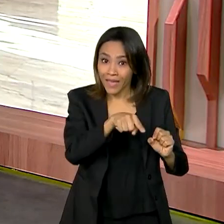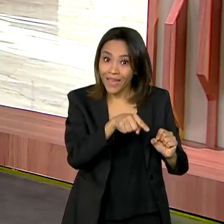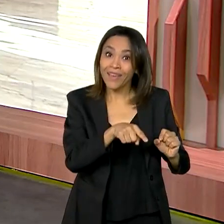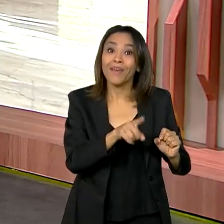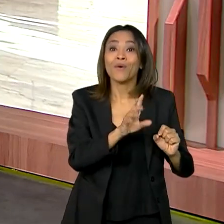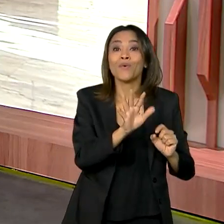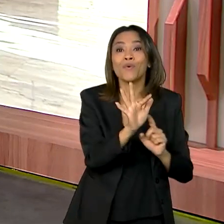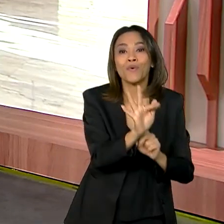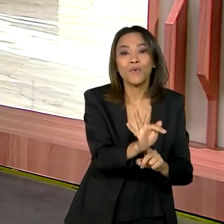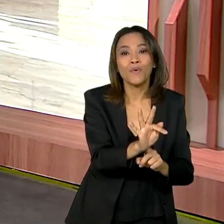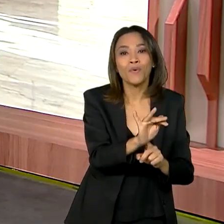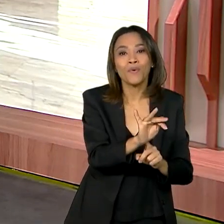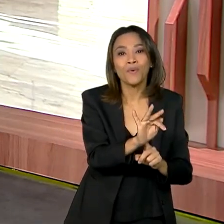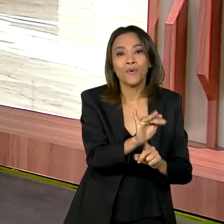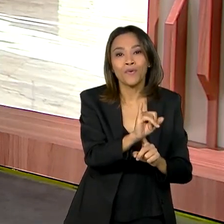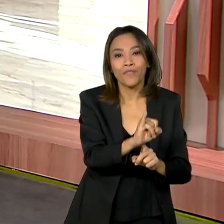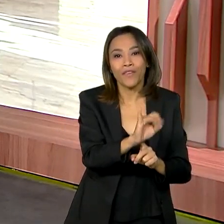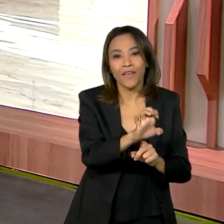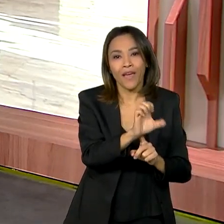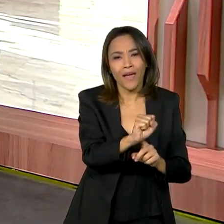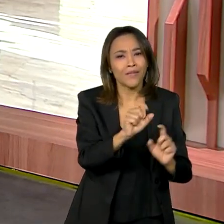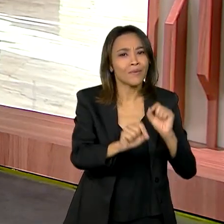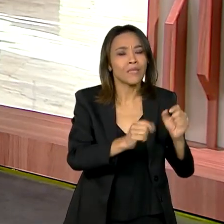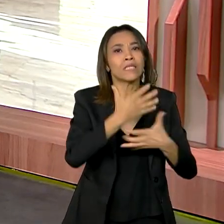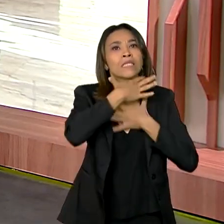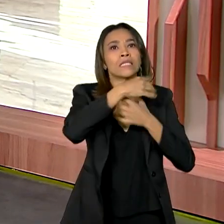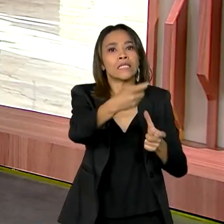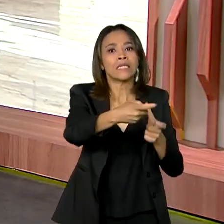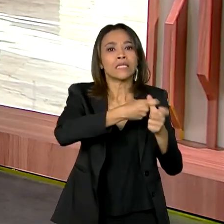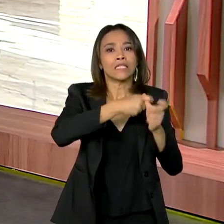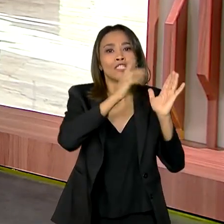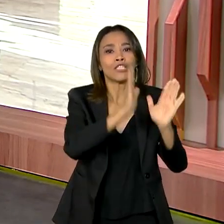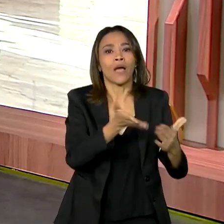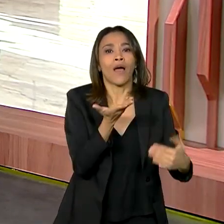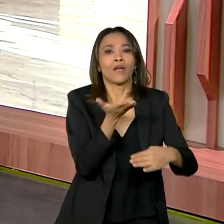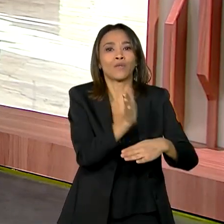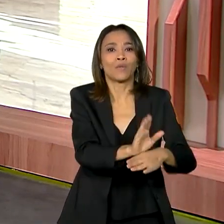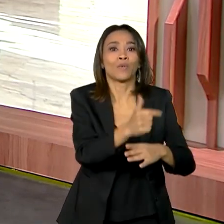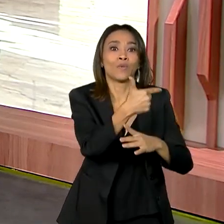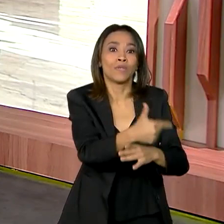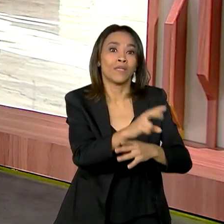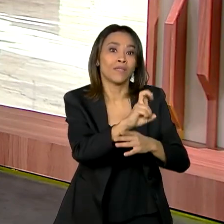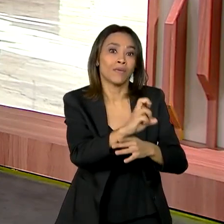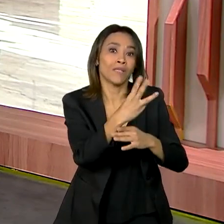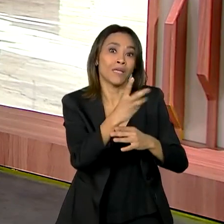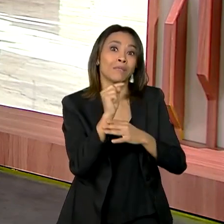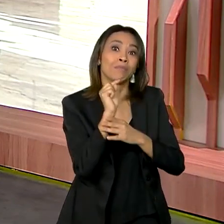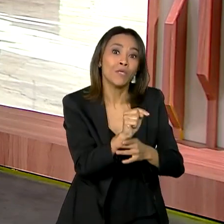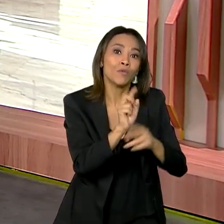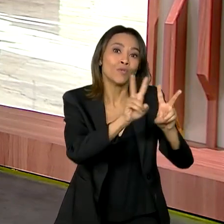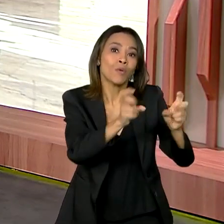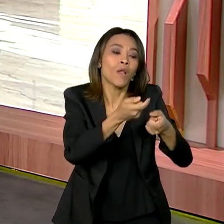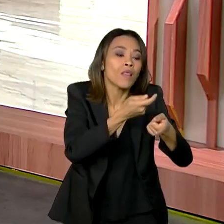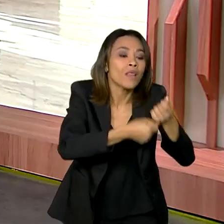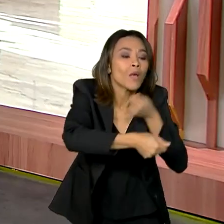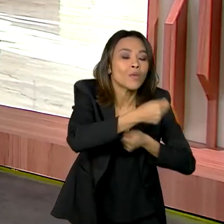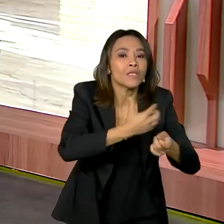já beneficiou mais de 253 mil brasileiros. Jéssica, qual o valor renegociado até